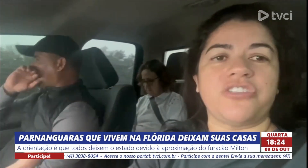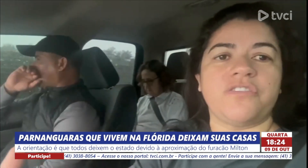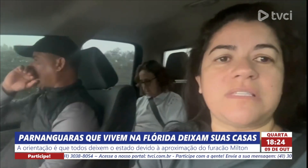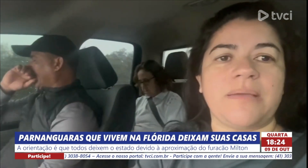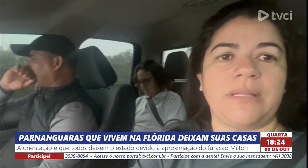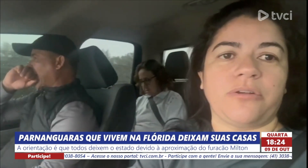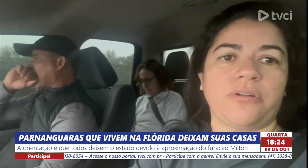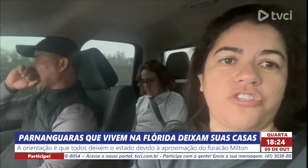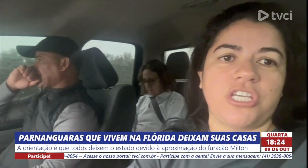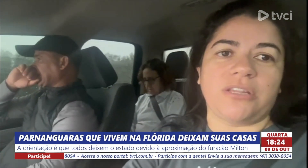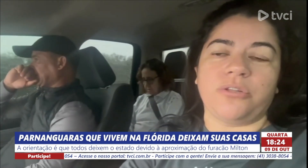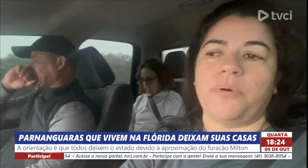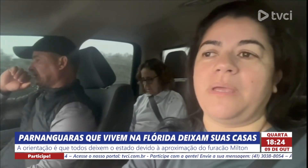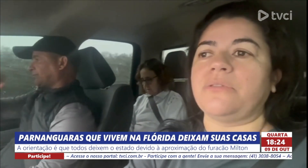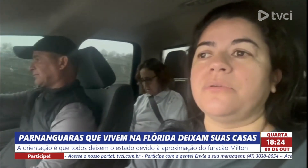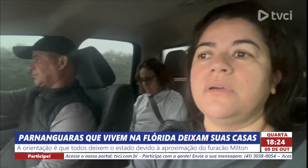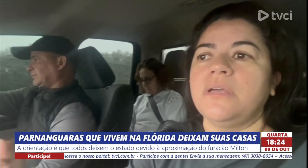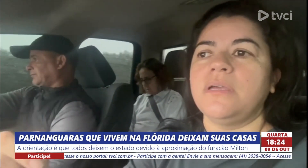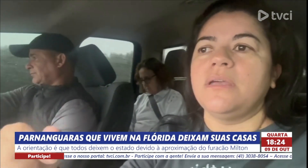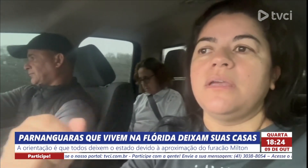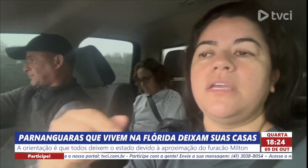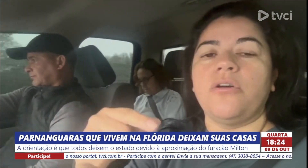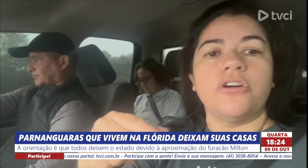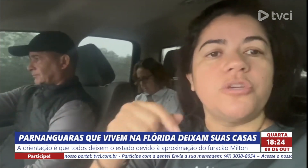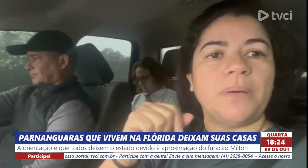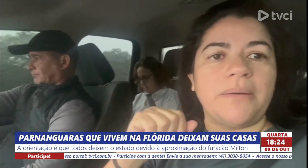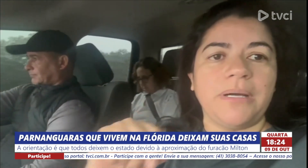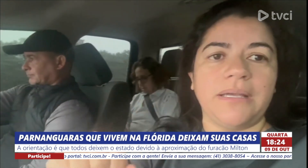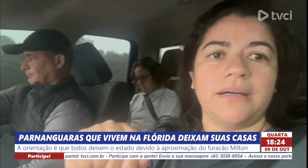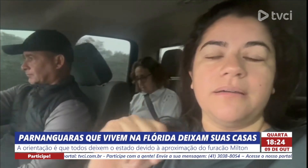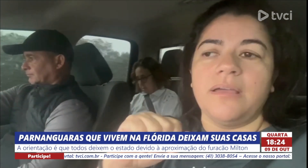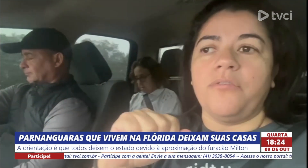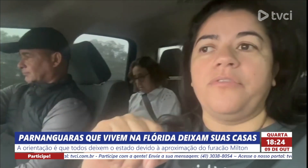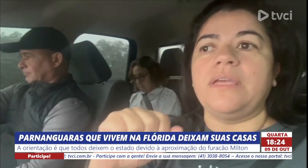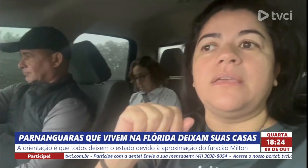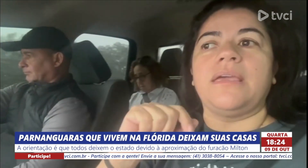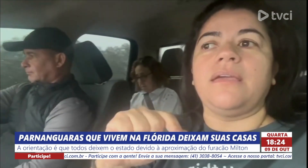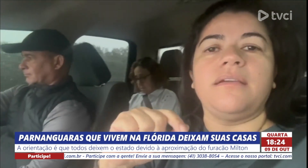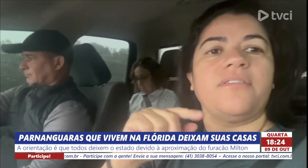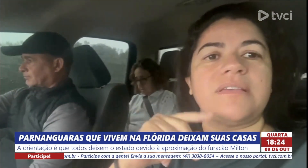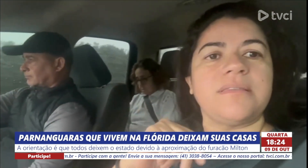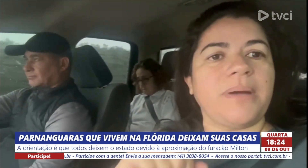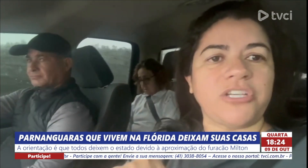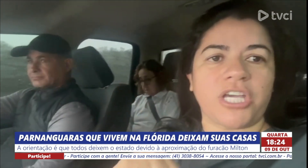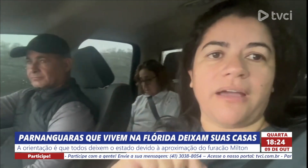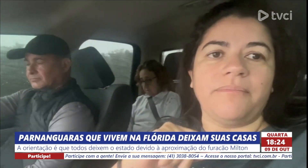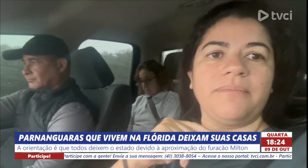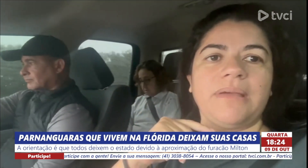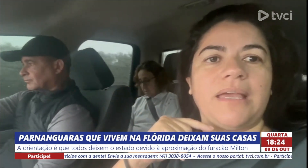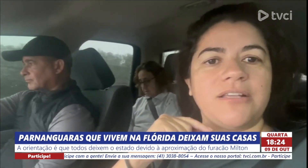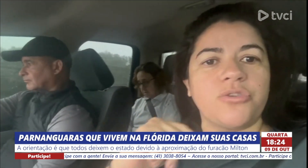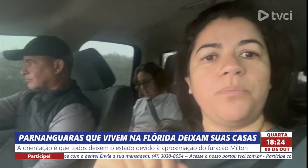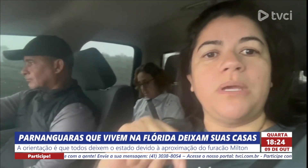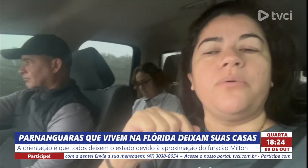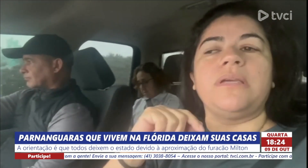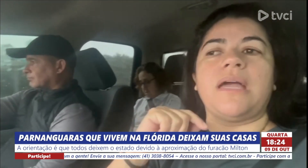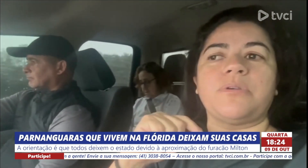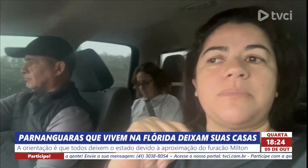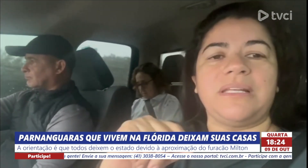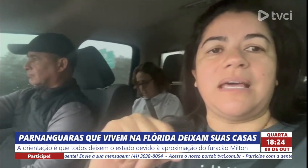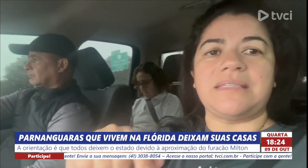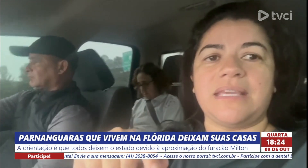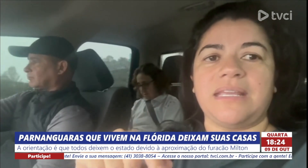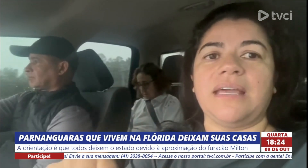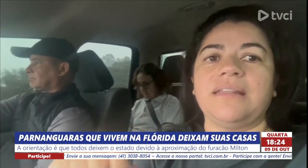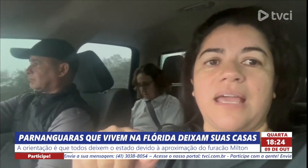dos aplicativos de meteorologia a todo momento. E hoje, pela manhã, eu vi que, em vez de baixar, ele subiu e